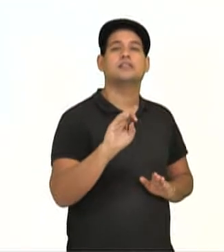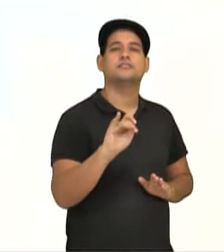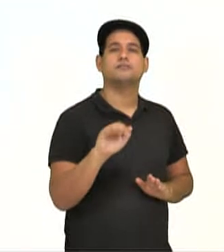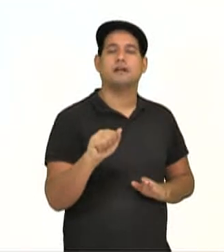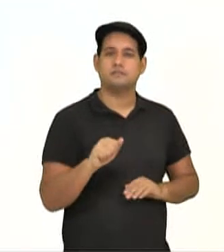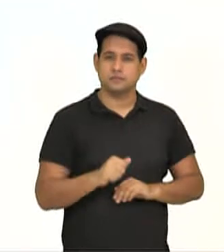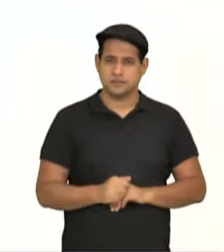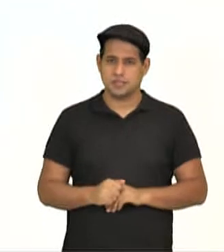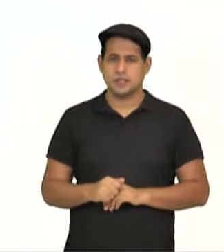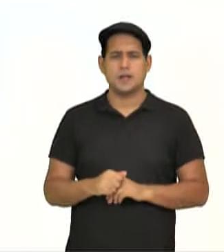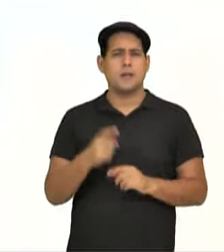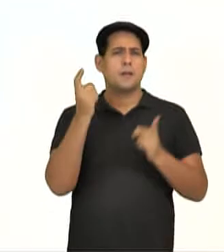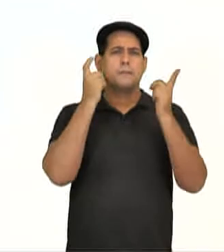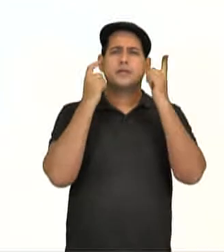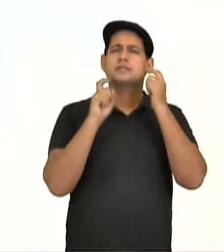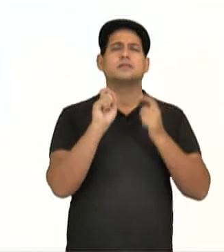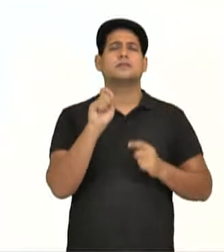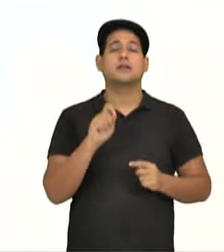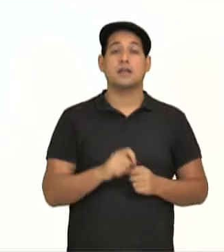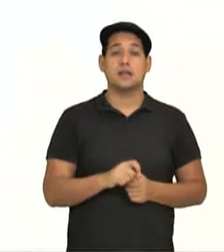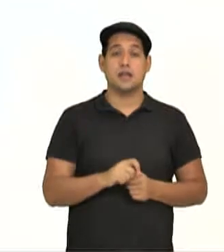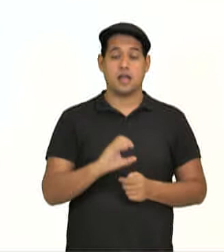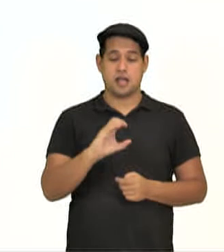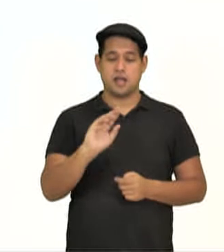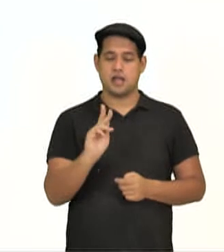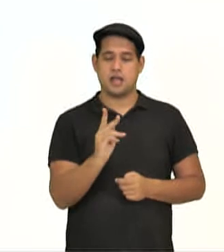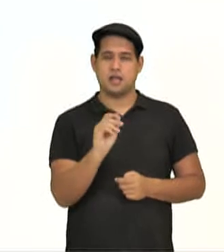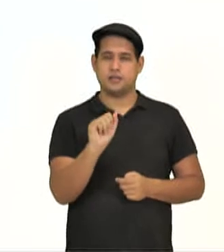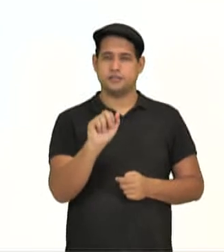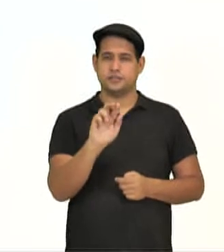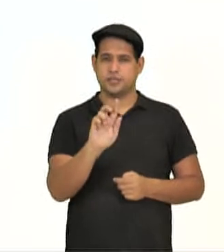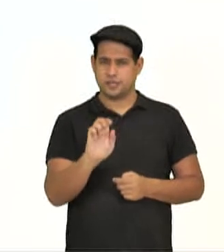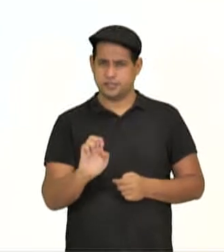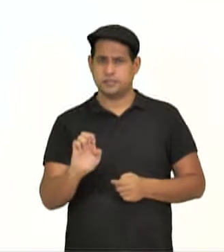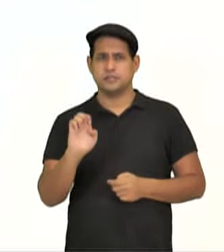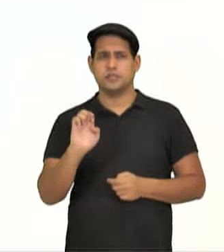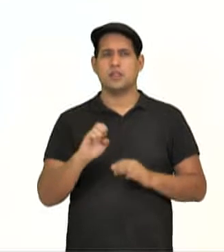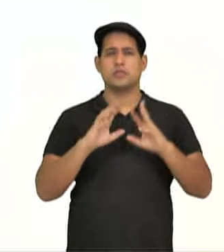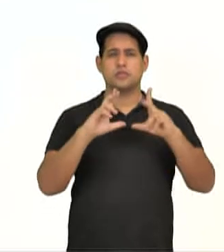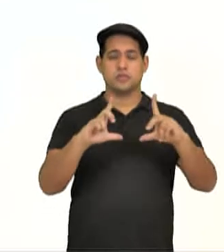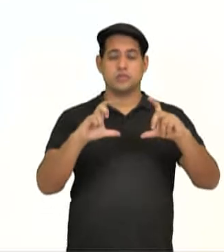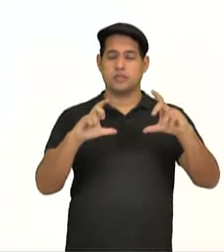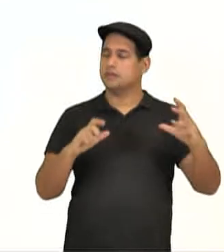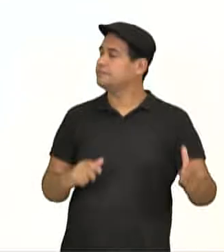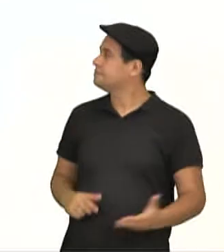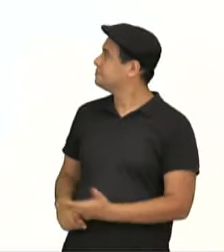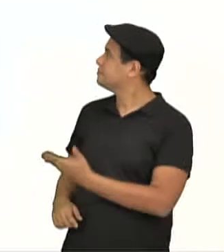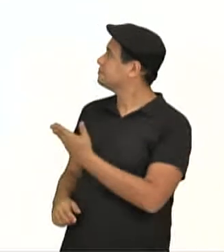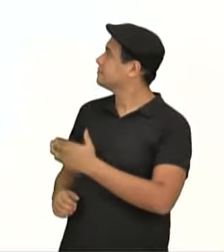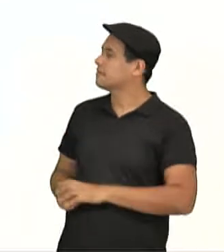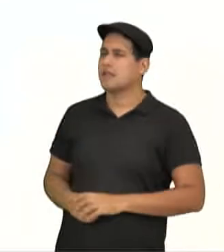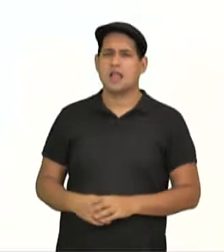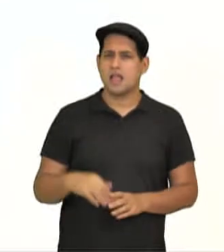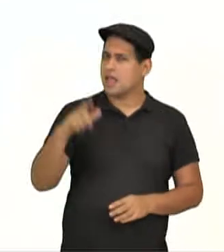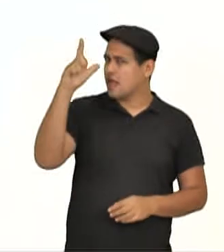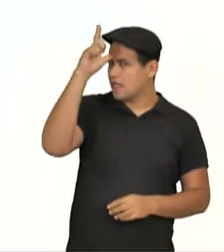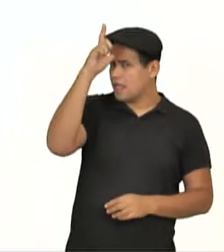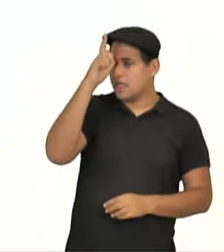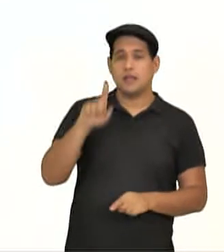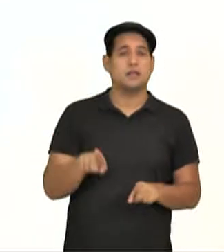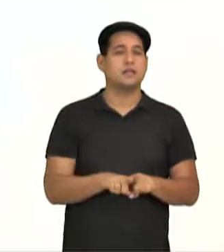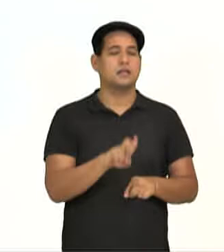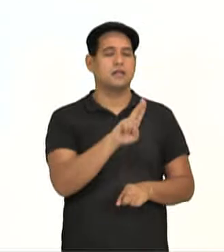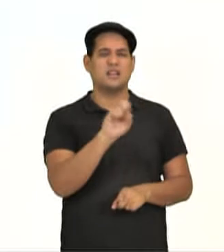Agressão. Considerando a charge, que vocês podem ver aqui, toda a imagem feita, considerando a charge, responda. Se a Alemanha e a União Soviética